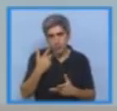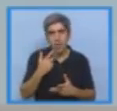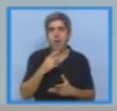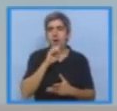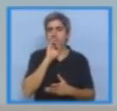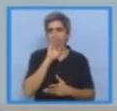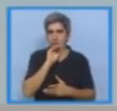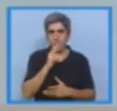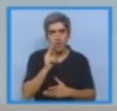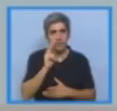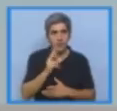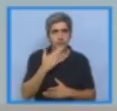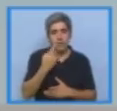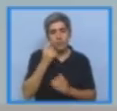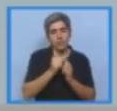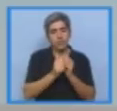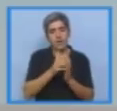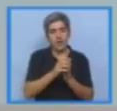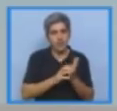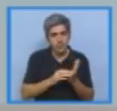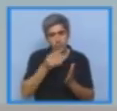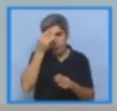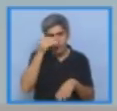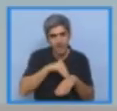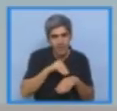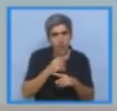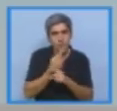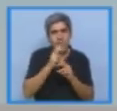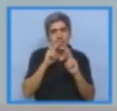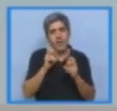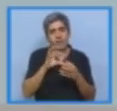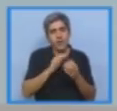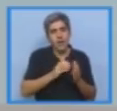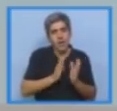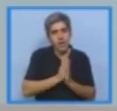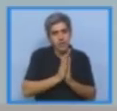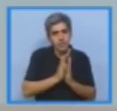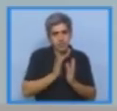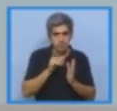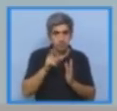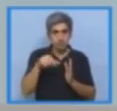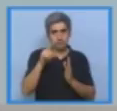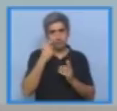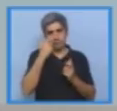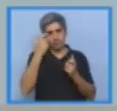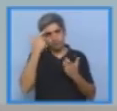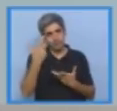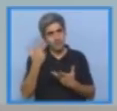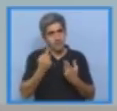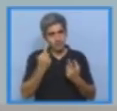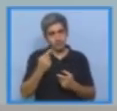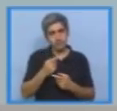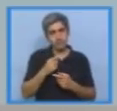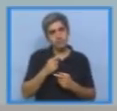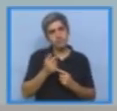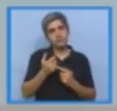quando lhes pedem um artigo, quando lhes pedem um comentário e se estabelece uma comunicação e uma proximidade. De